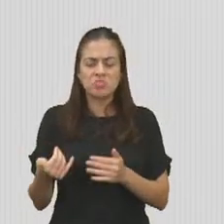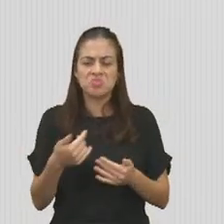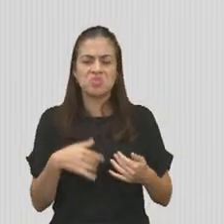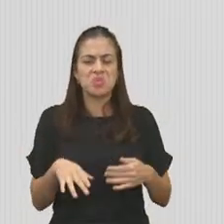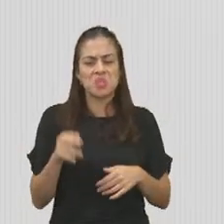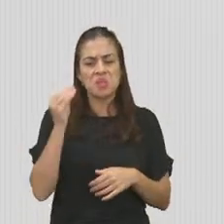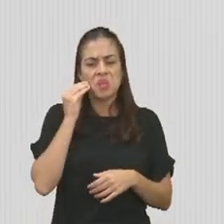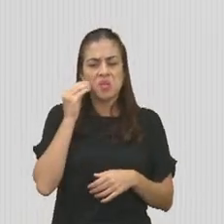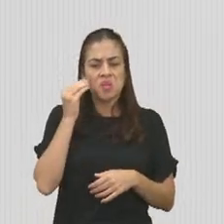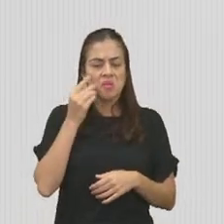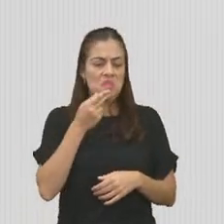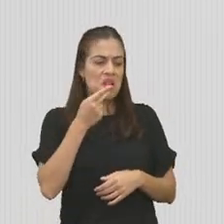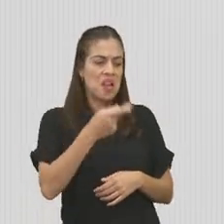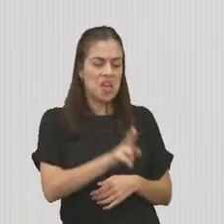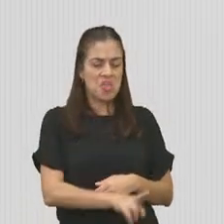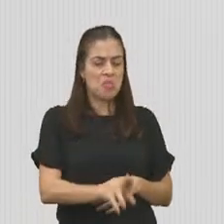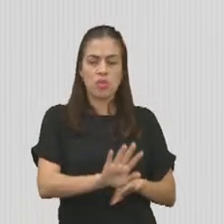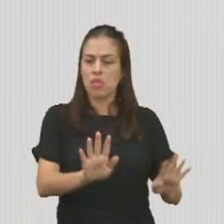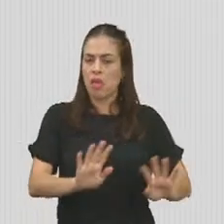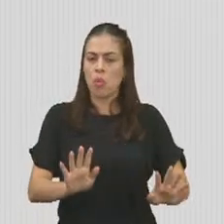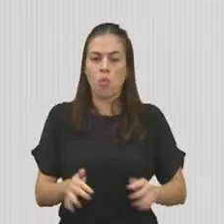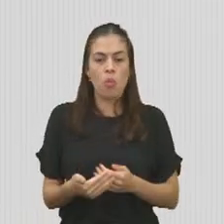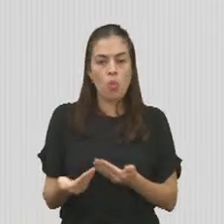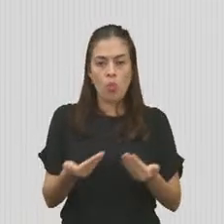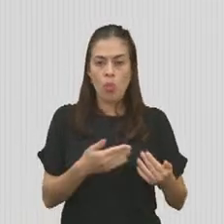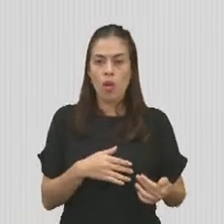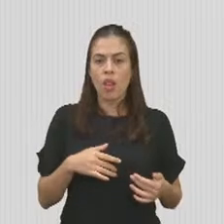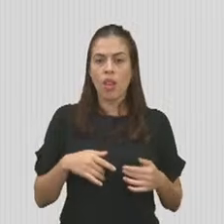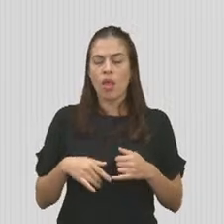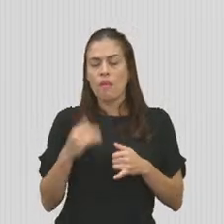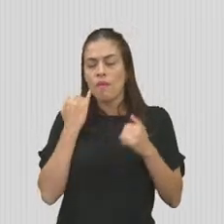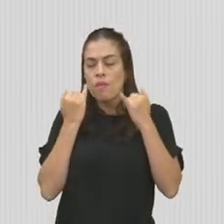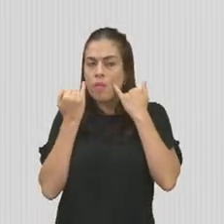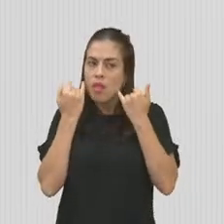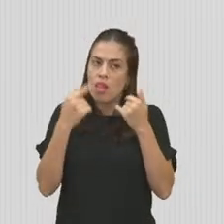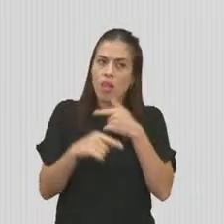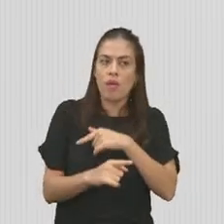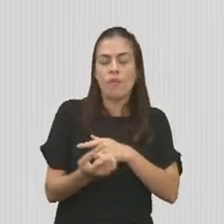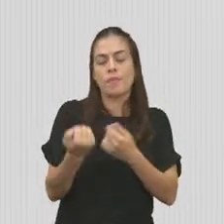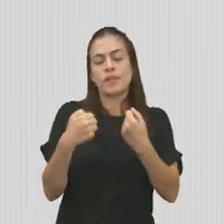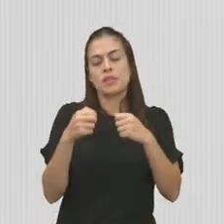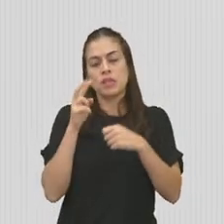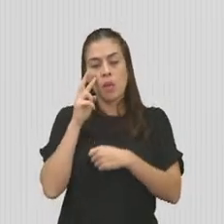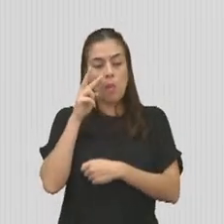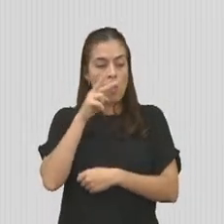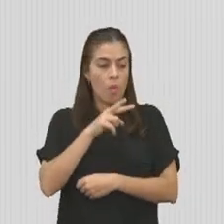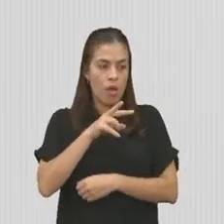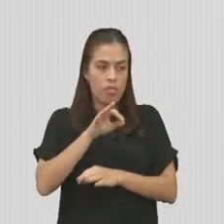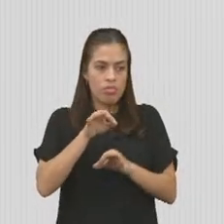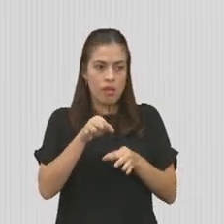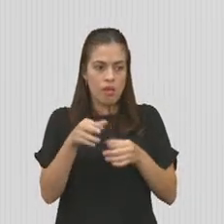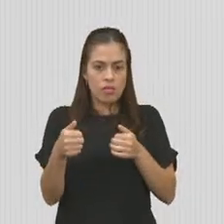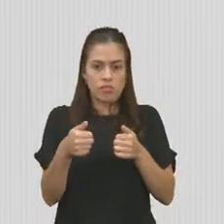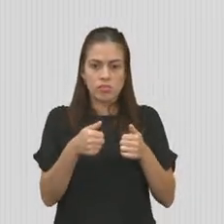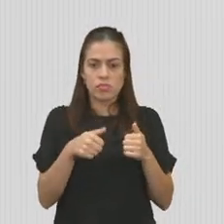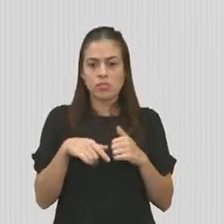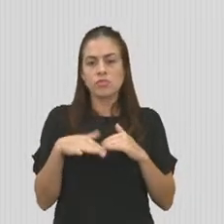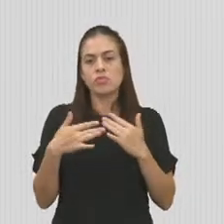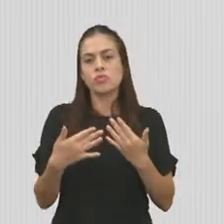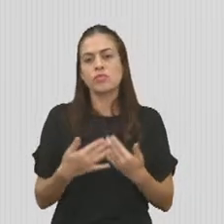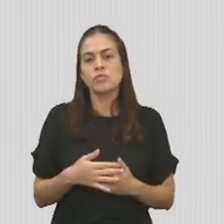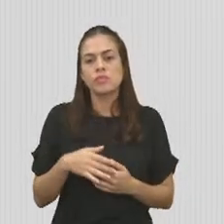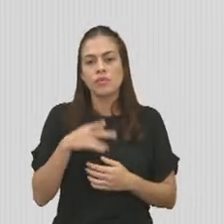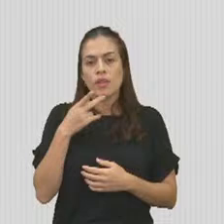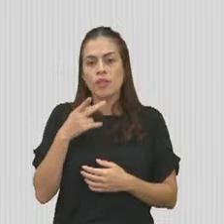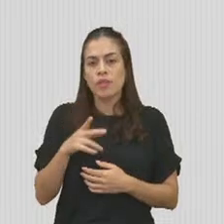estão pintando. E quando a gente fala de desinformação, a gente tem que tomar o cuidado, principalmente, de checar os fatos. Então, quando eu falo qualquer coisa aqui relacionada à